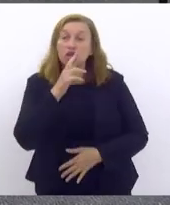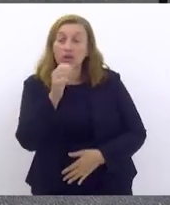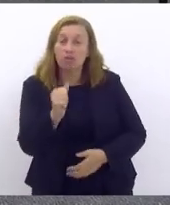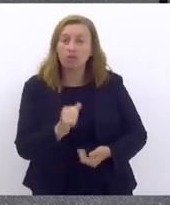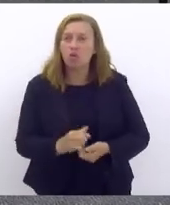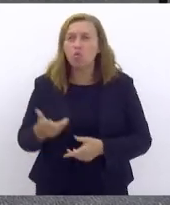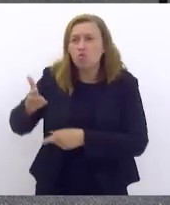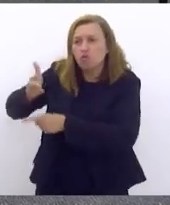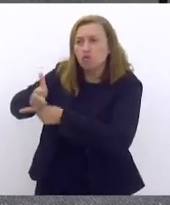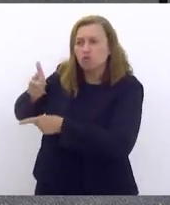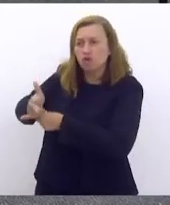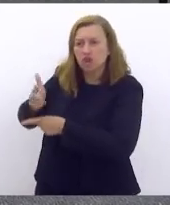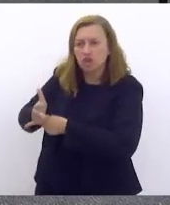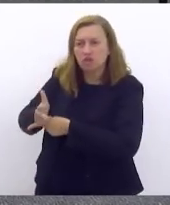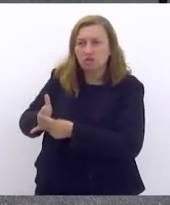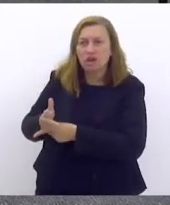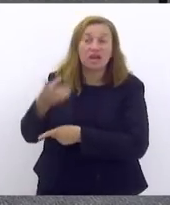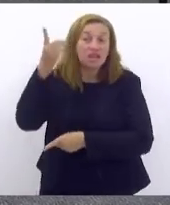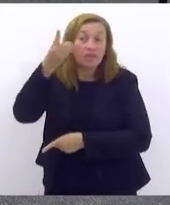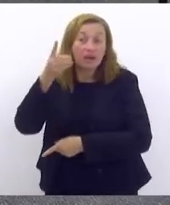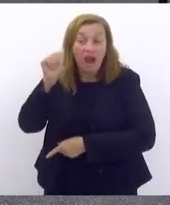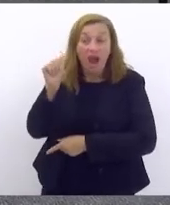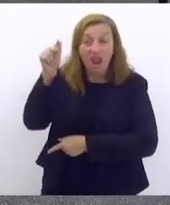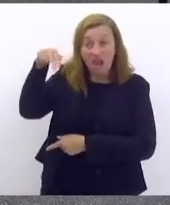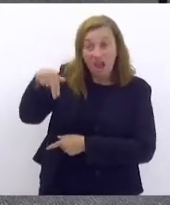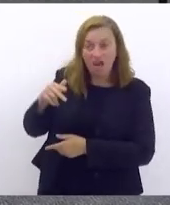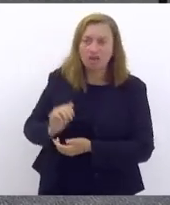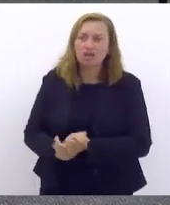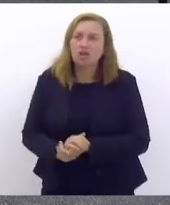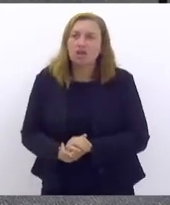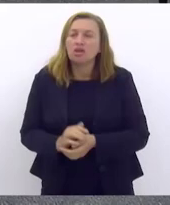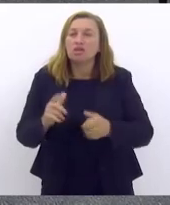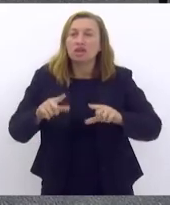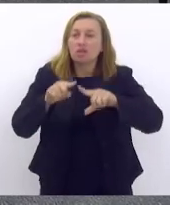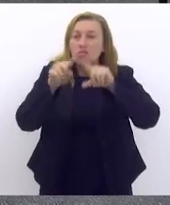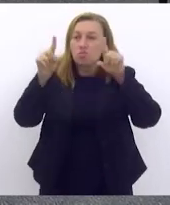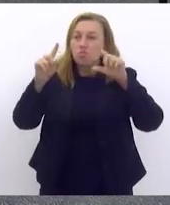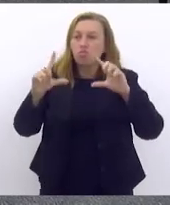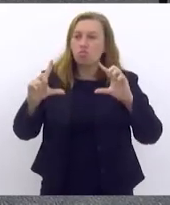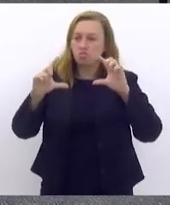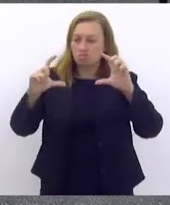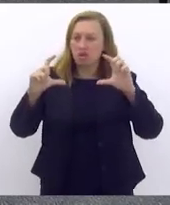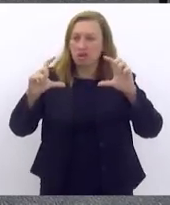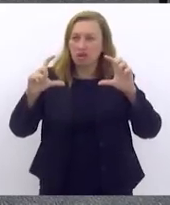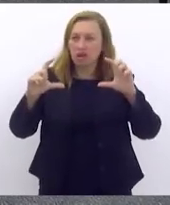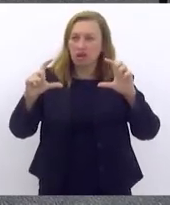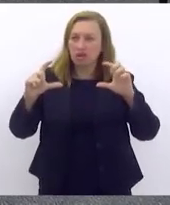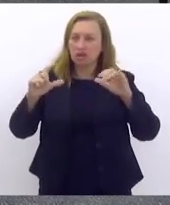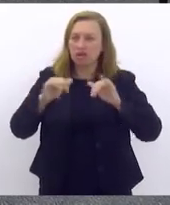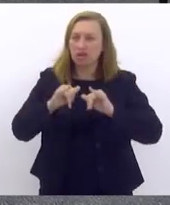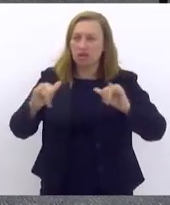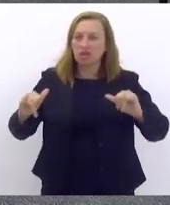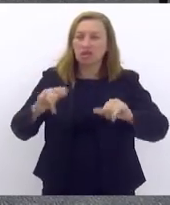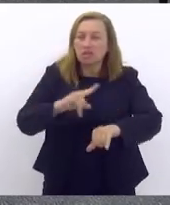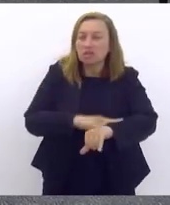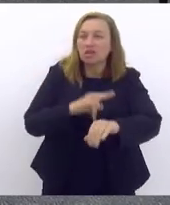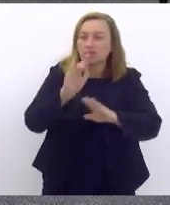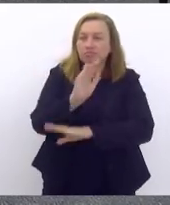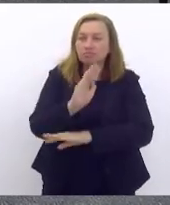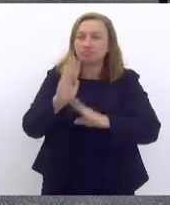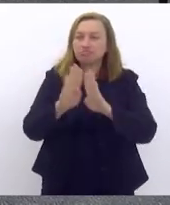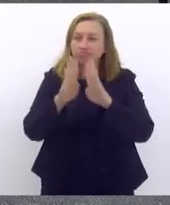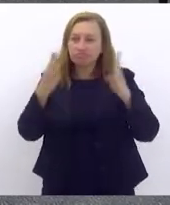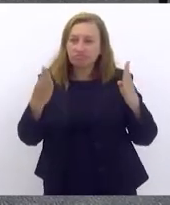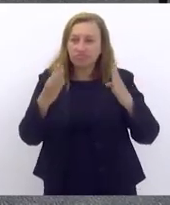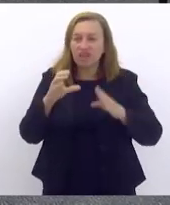um vídeo, deputado Alan Lopes, onde tem um cartaz nas portas dos banheiros das